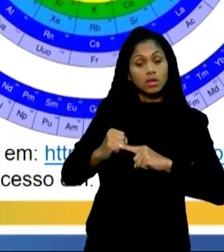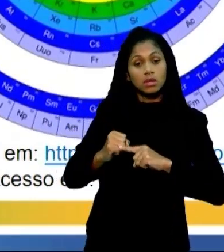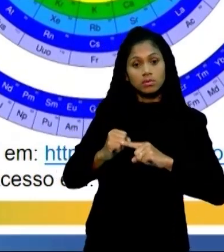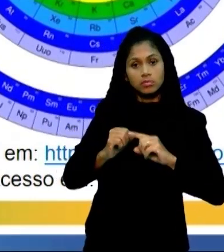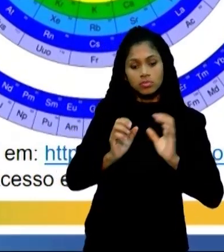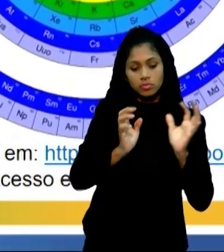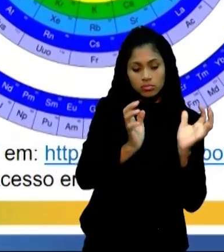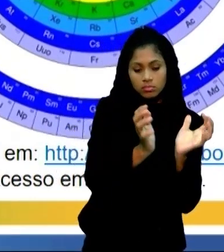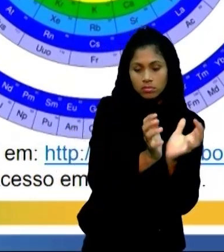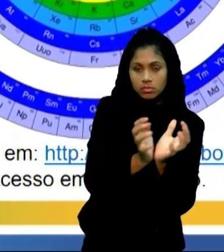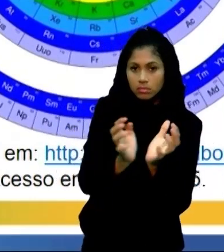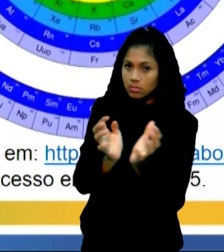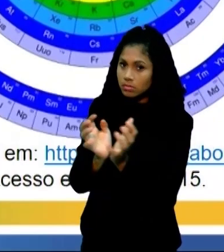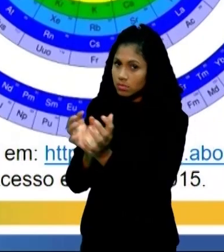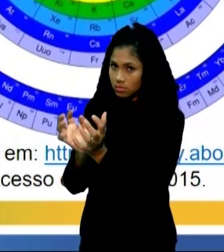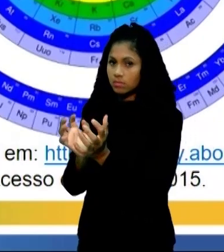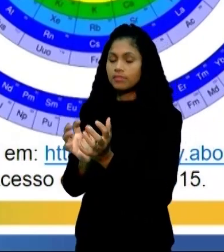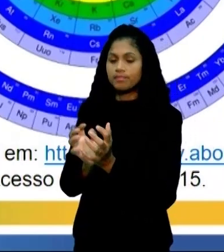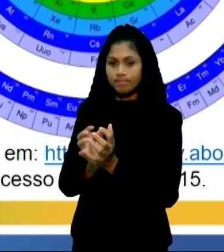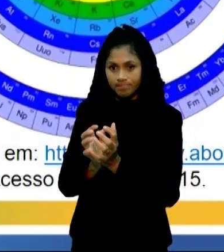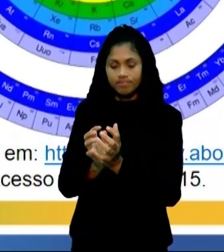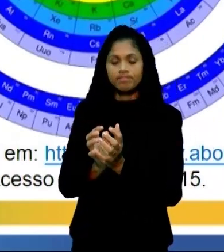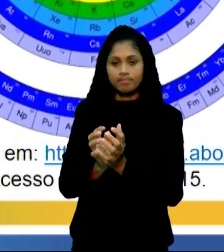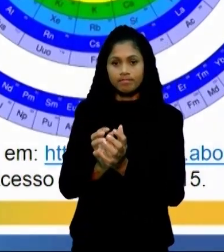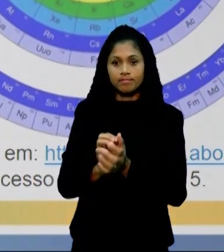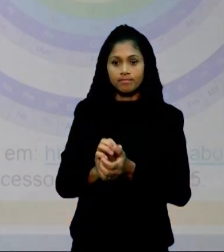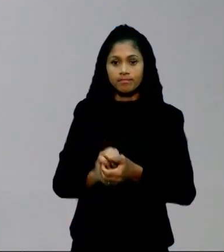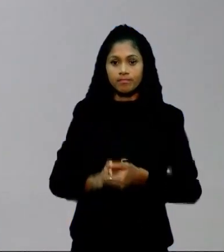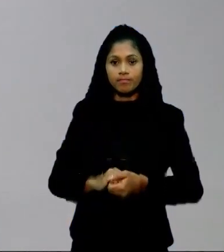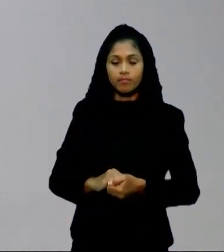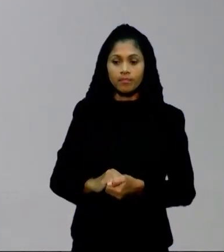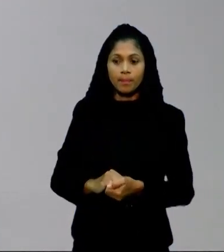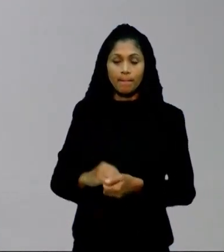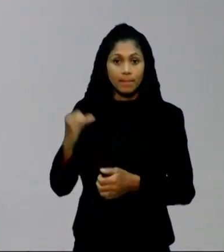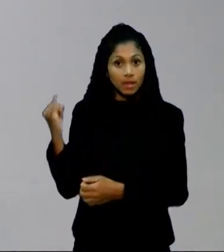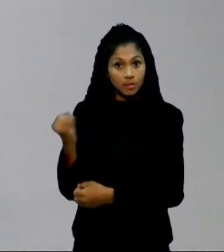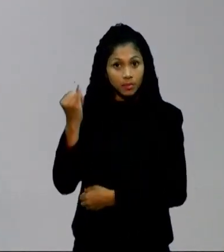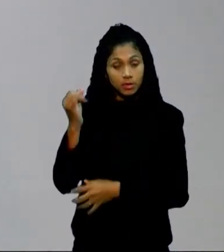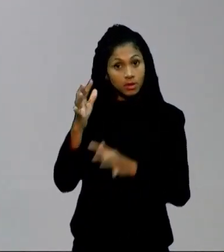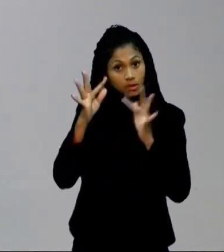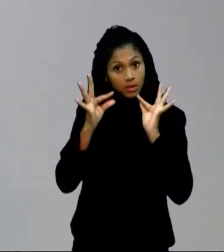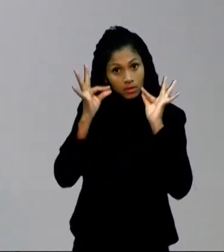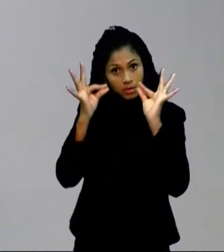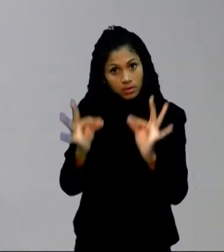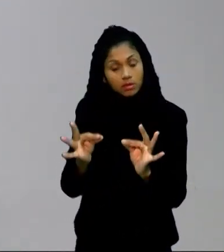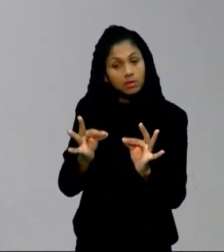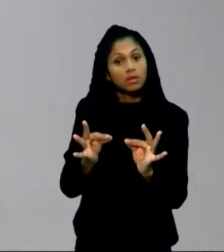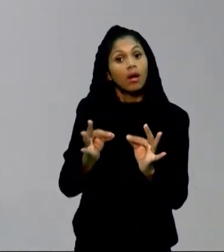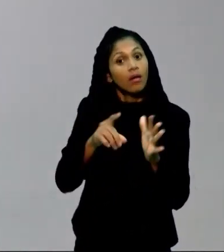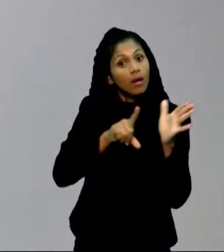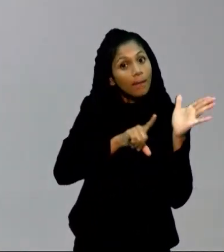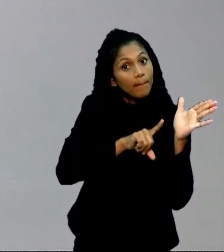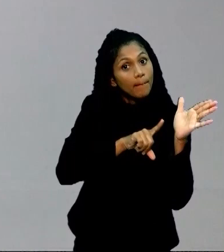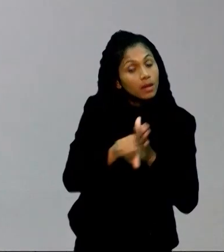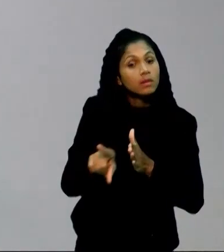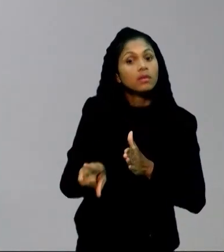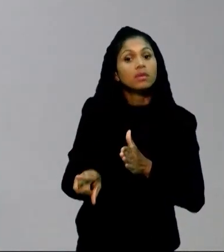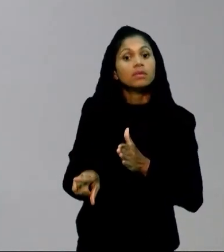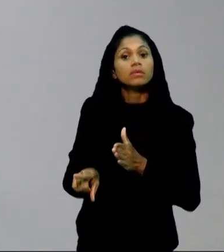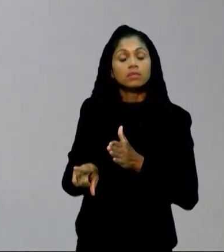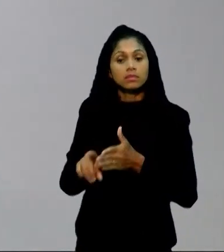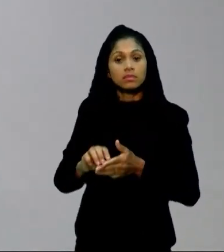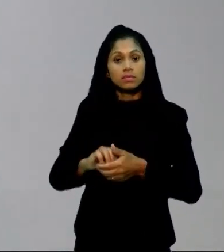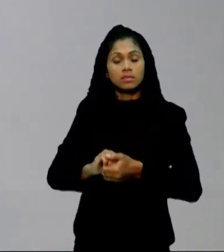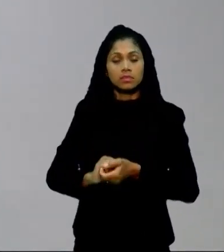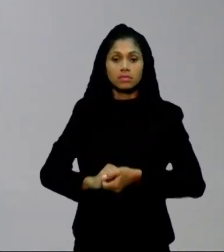tabela circular, assim como a tabela periódica convencional. Então, vem aqui comigo. Então, ele está igualando uma tabela com a